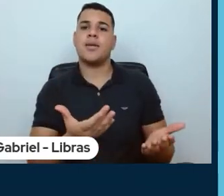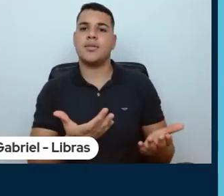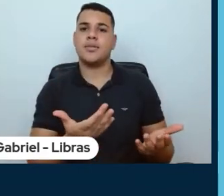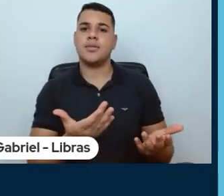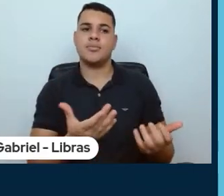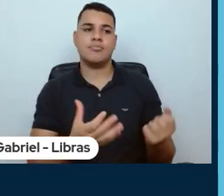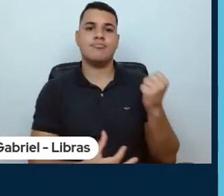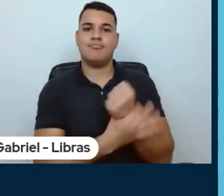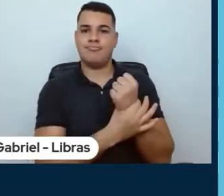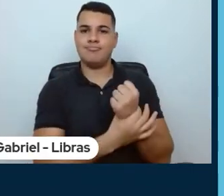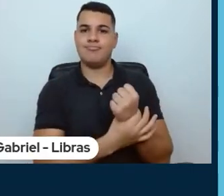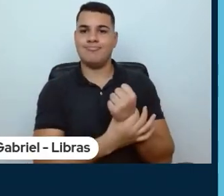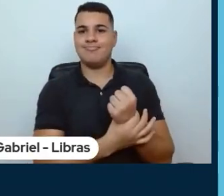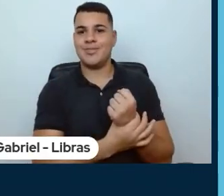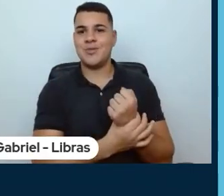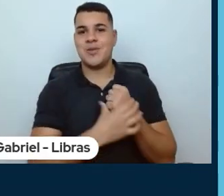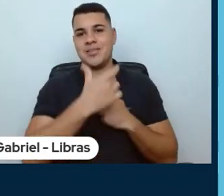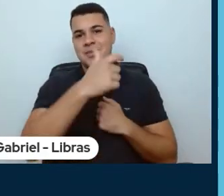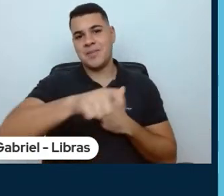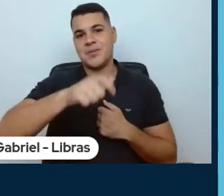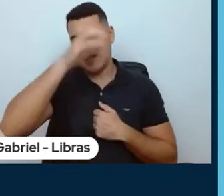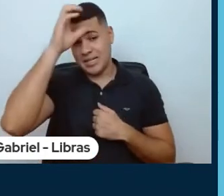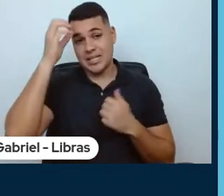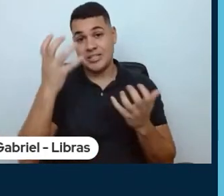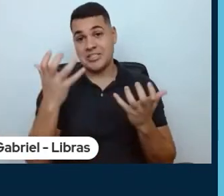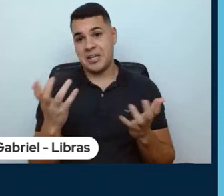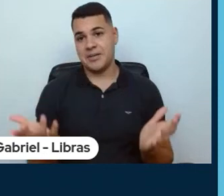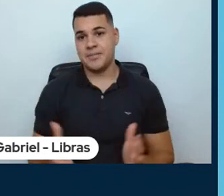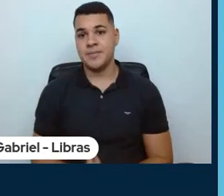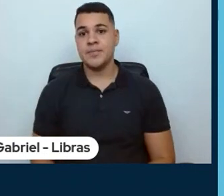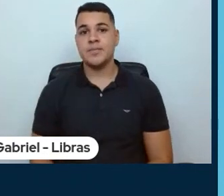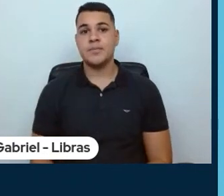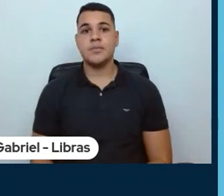abraçando ele naquilo que ele precisa.